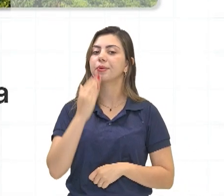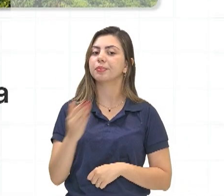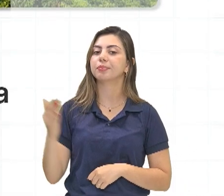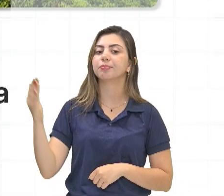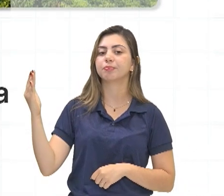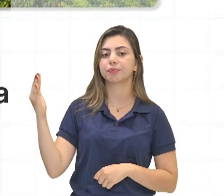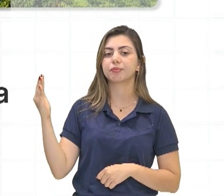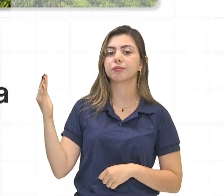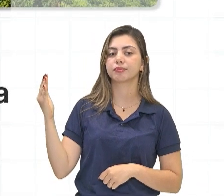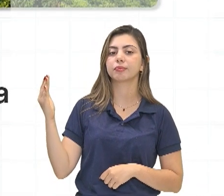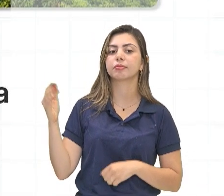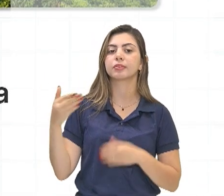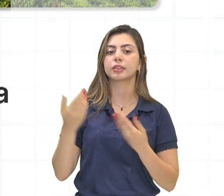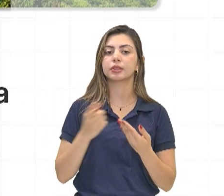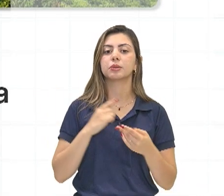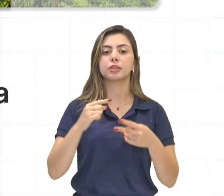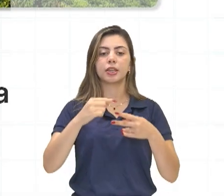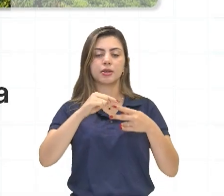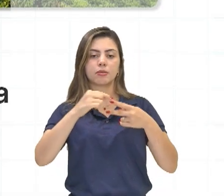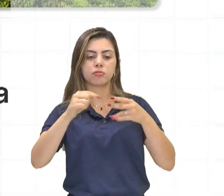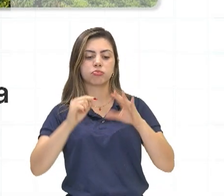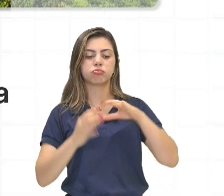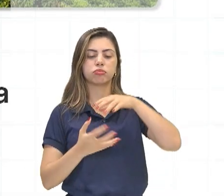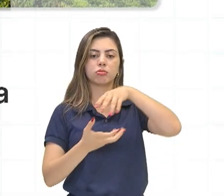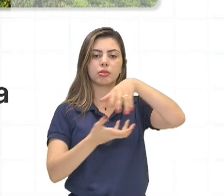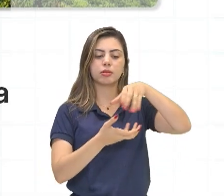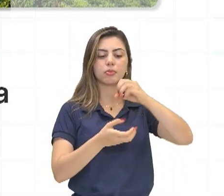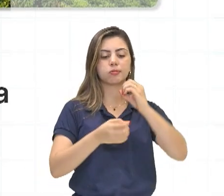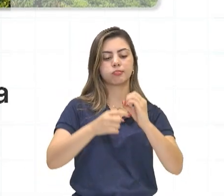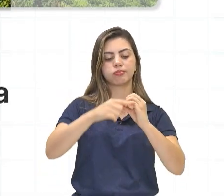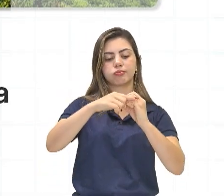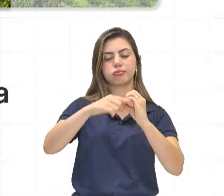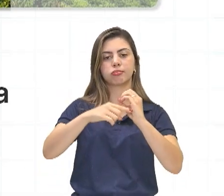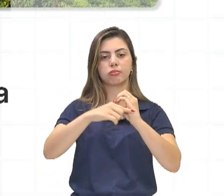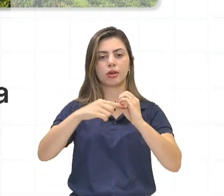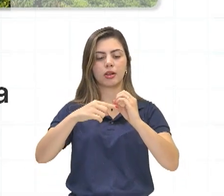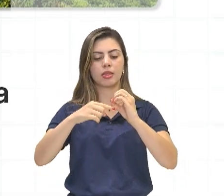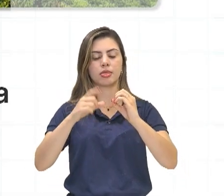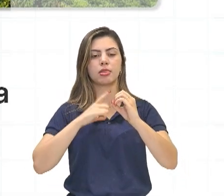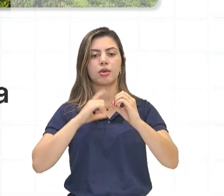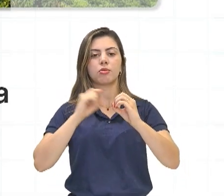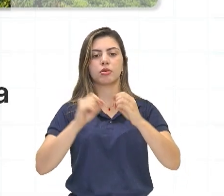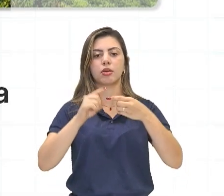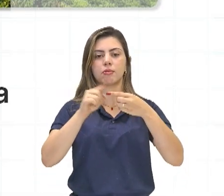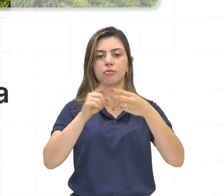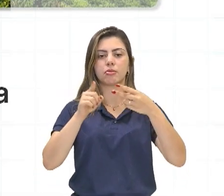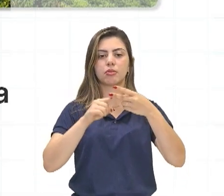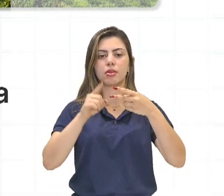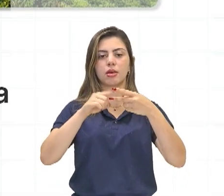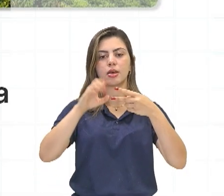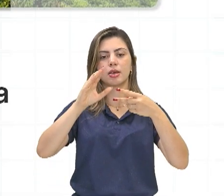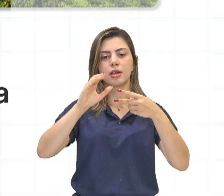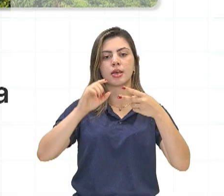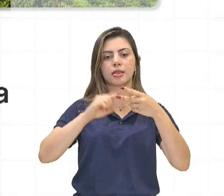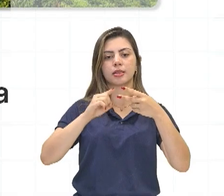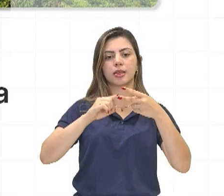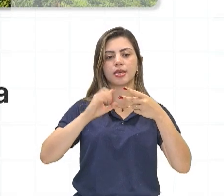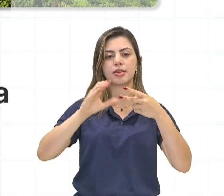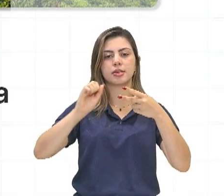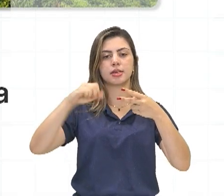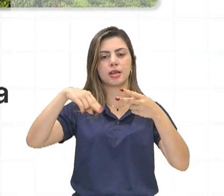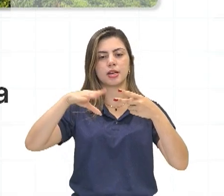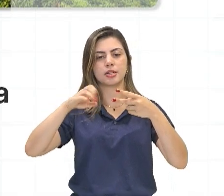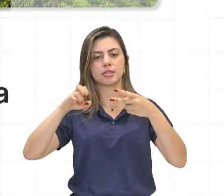ocorre na faixa intermediária do globo, ou seja, abaixo do Trópico de Câncer e acima do Trópico de